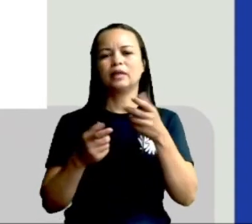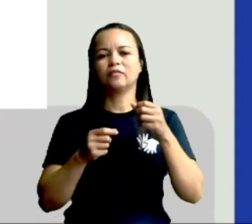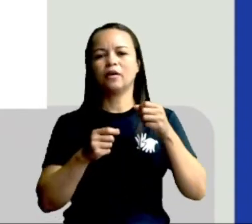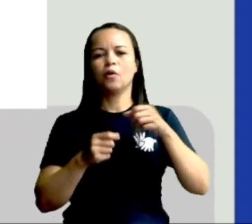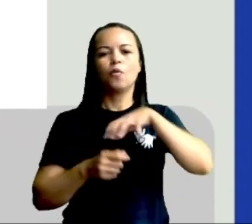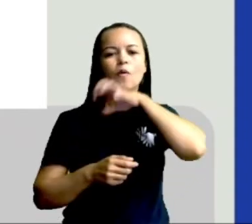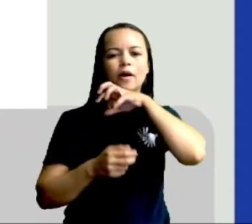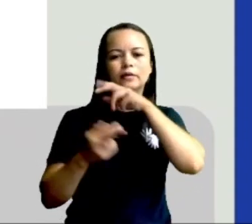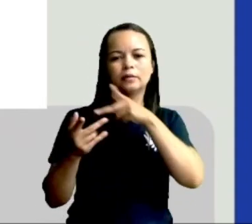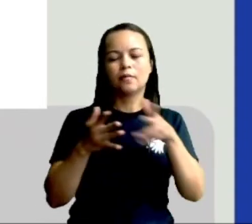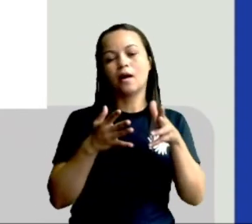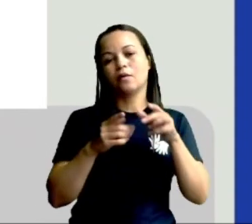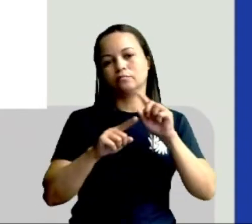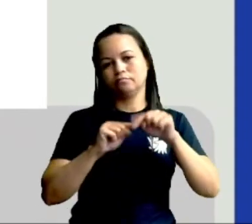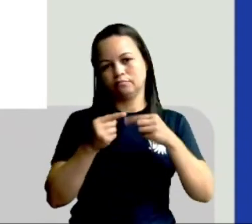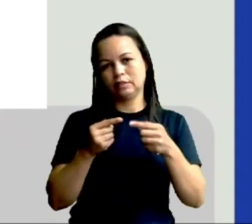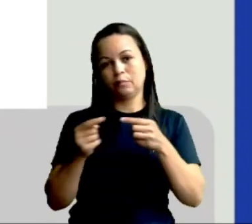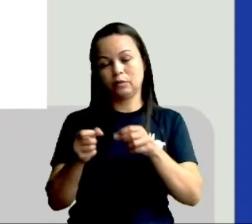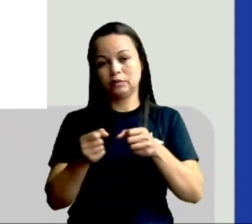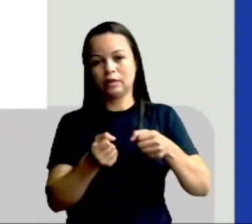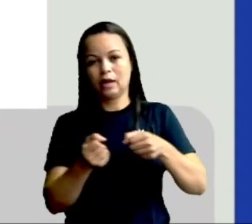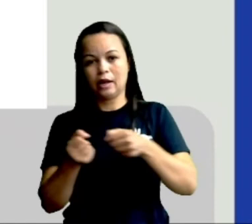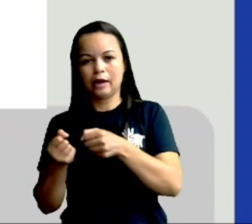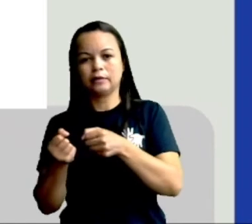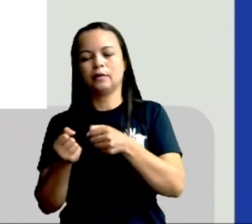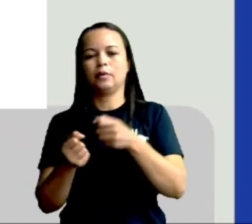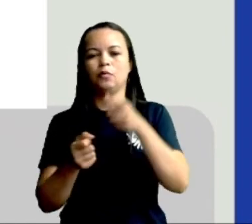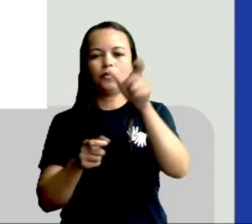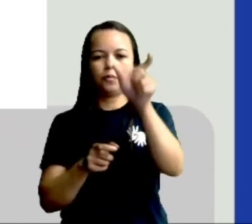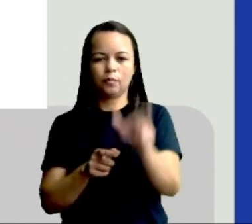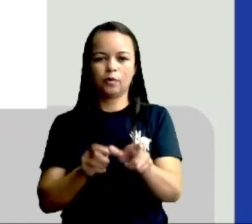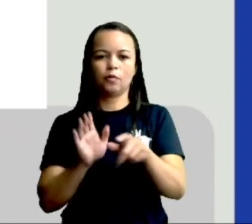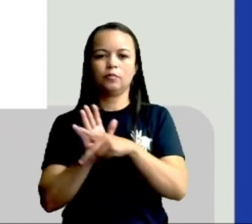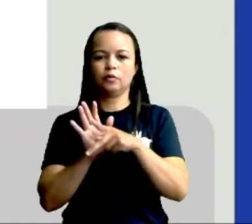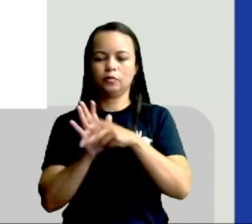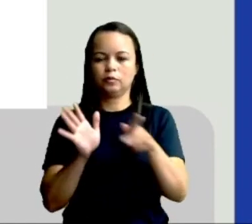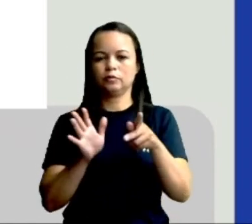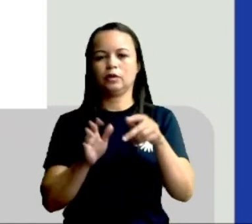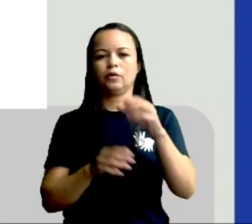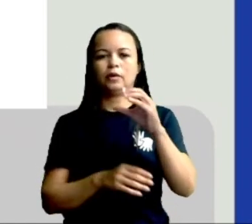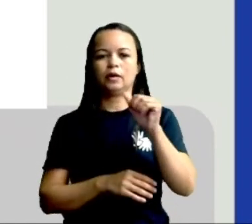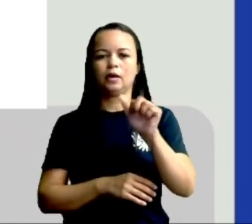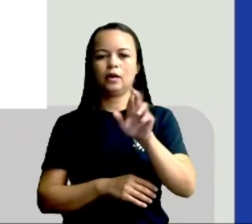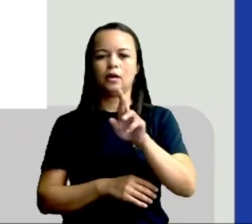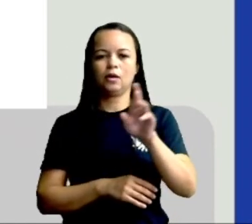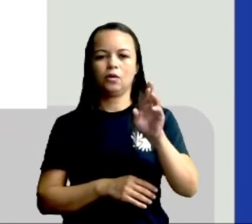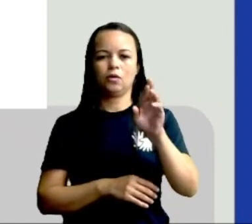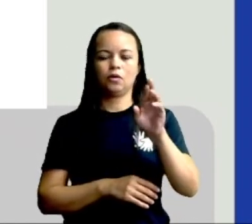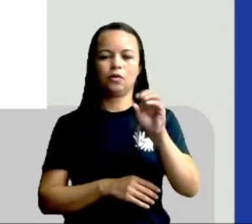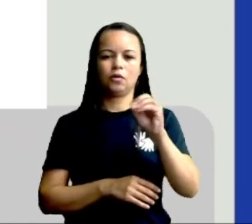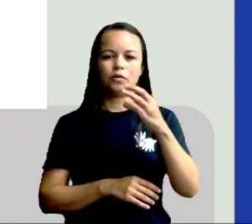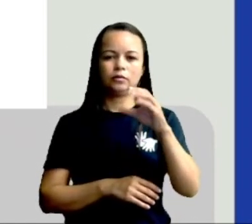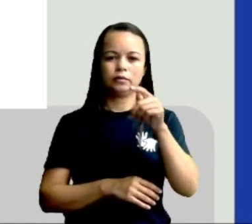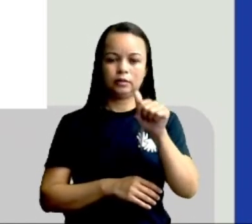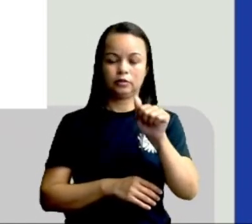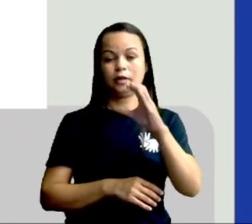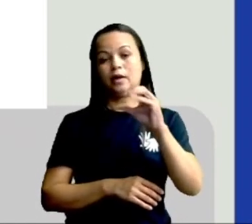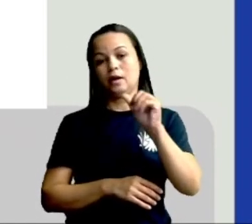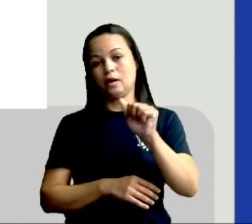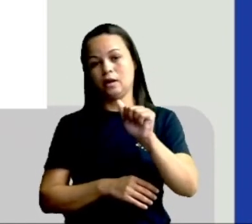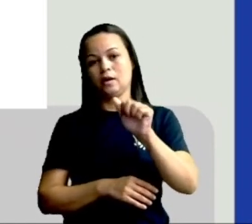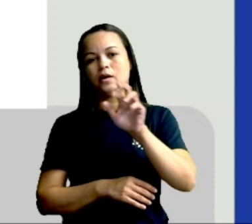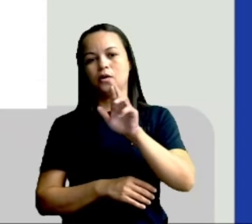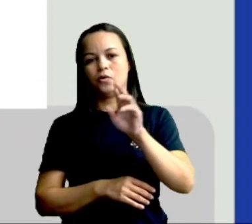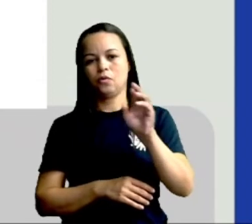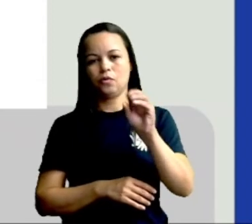e depois fizeram uma armação para ser carregada por eles. É o caso das carroças, né? Das carruagens. Aí eu